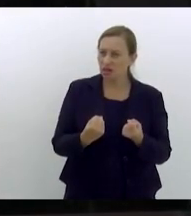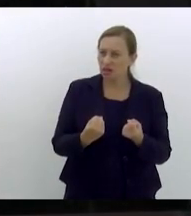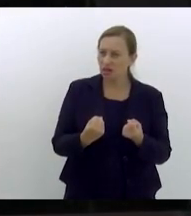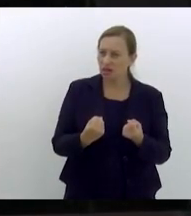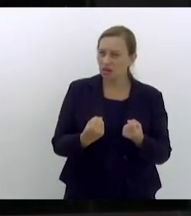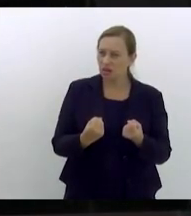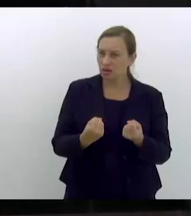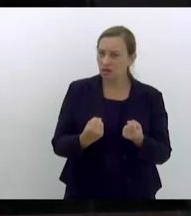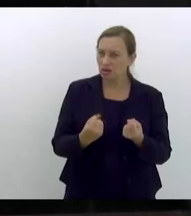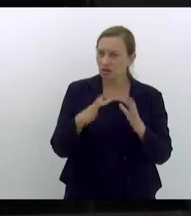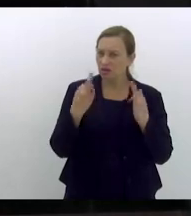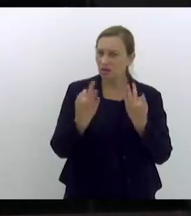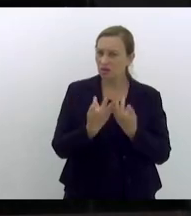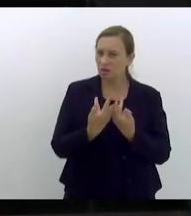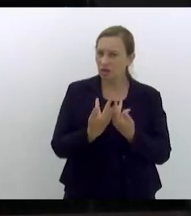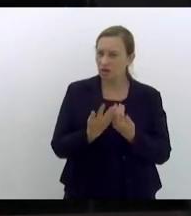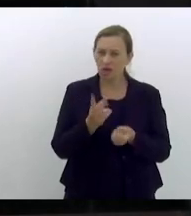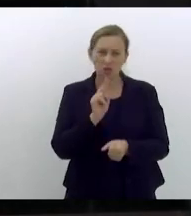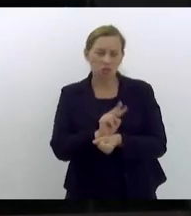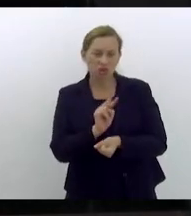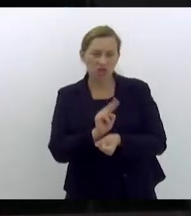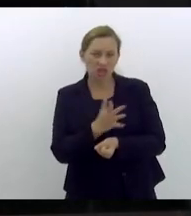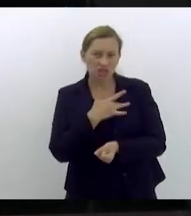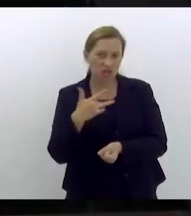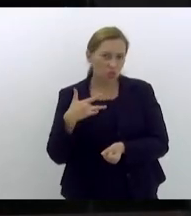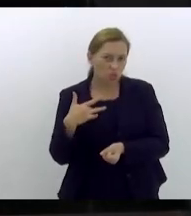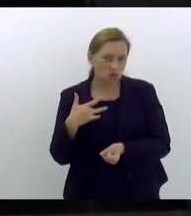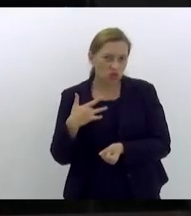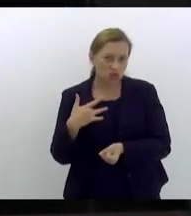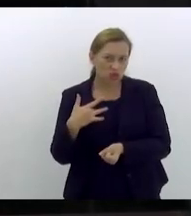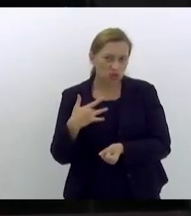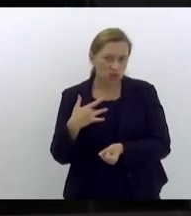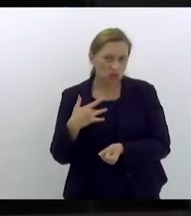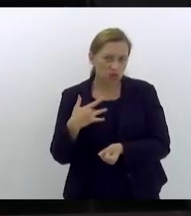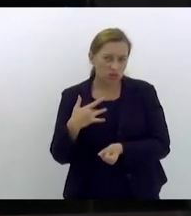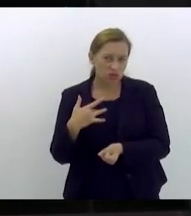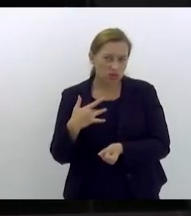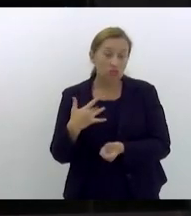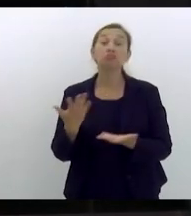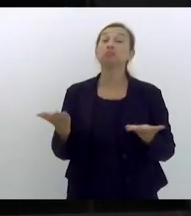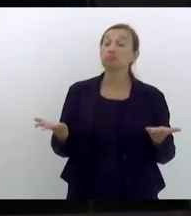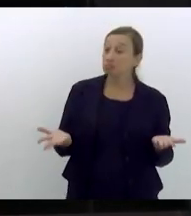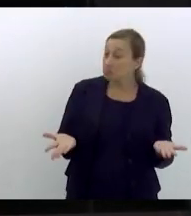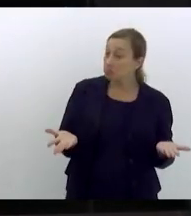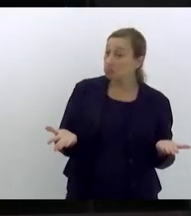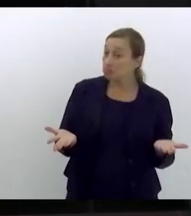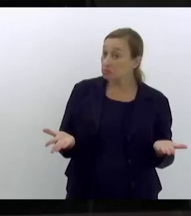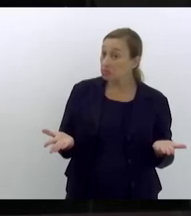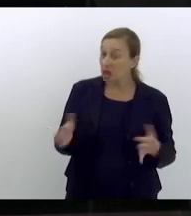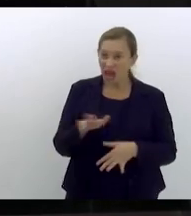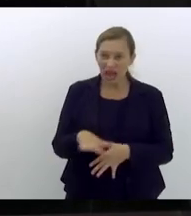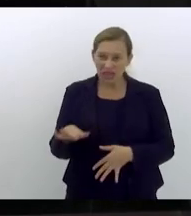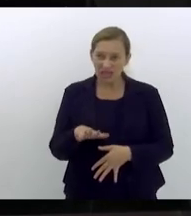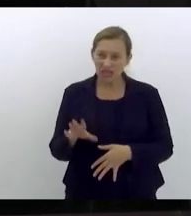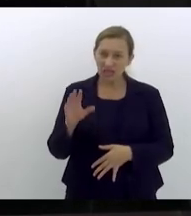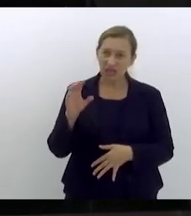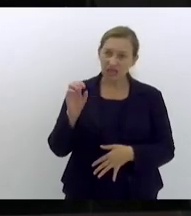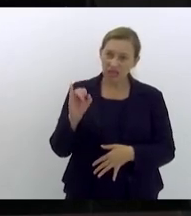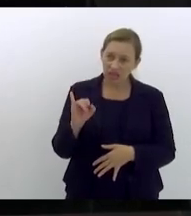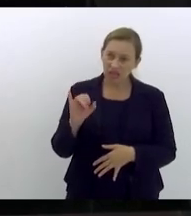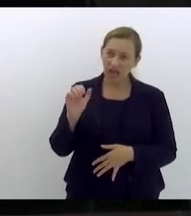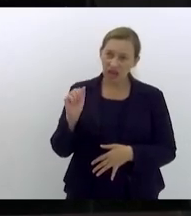da infância de preservar a saúde E aí a criança não